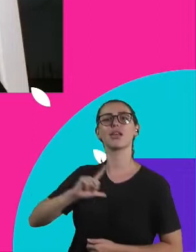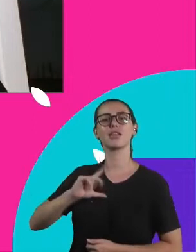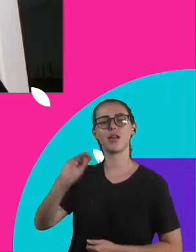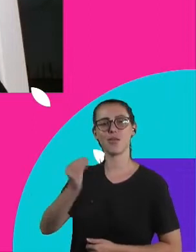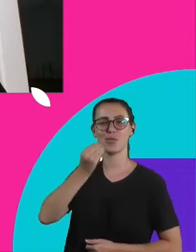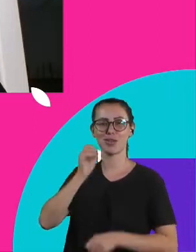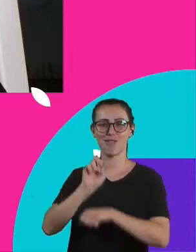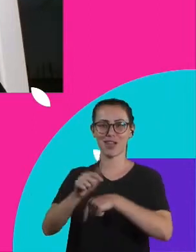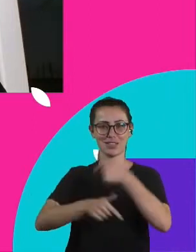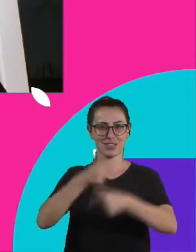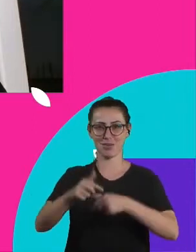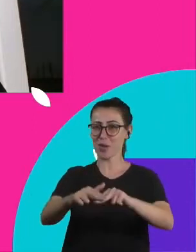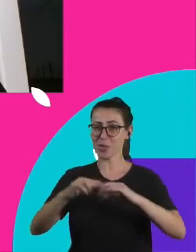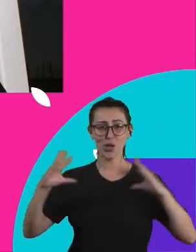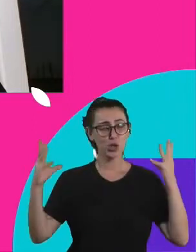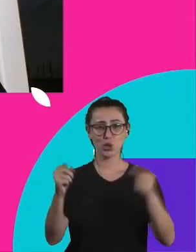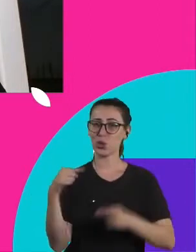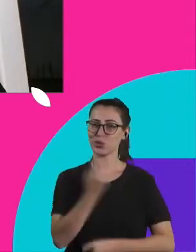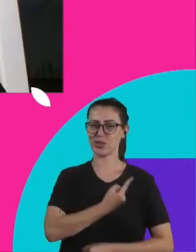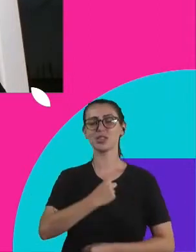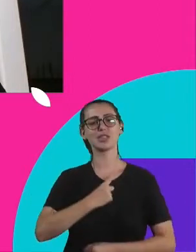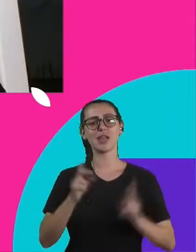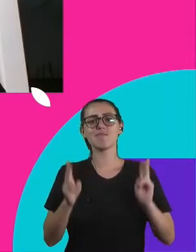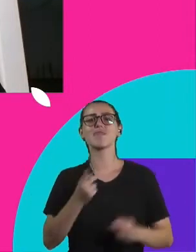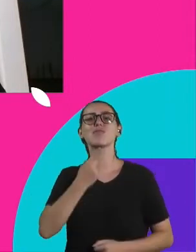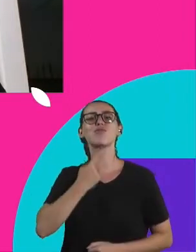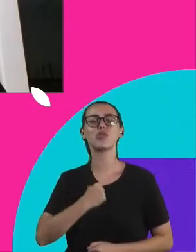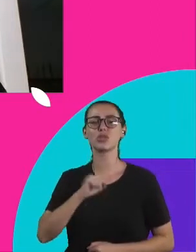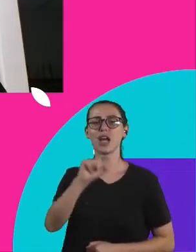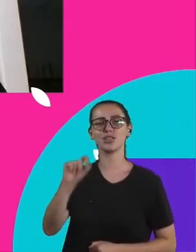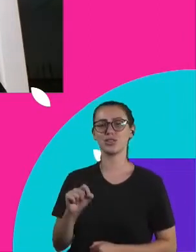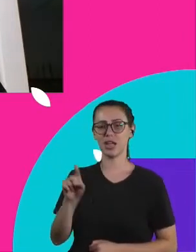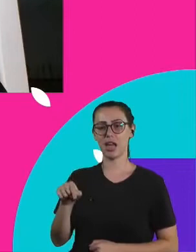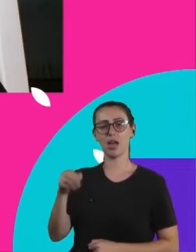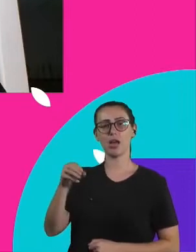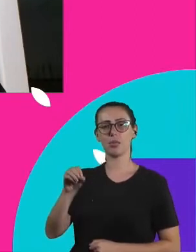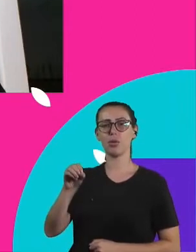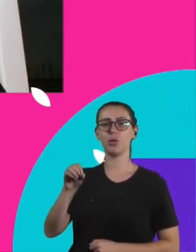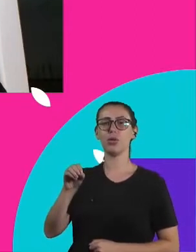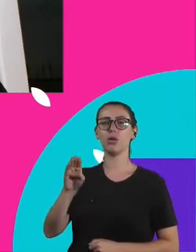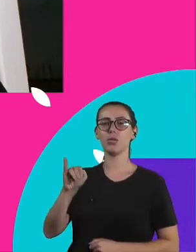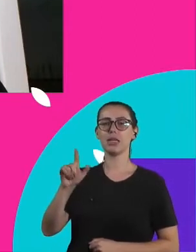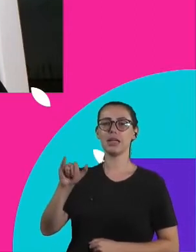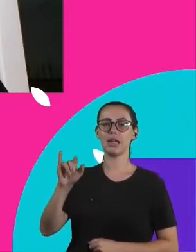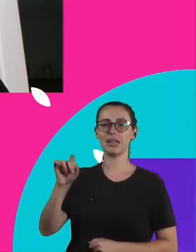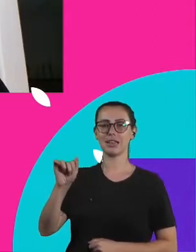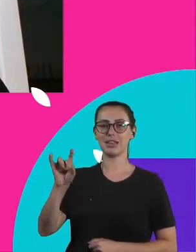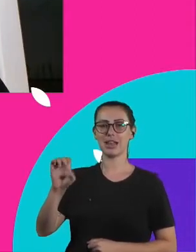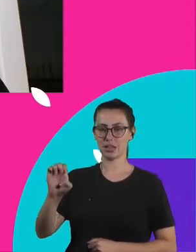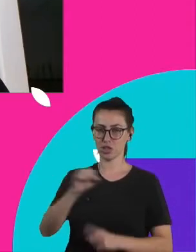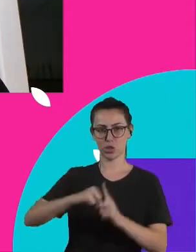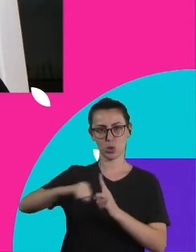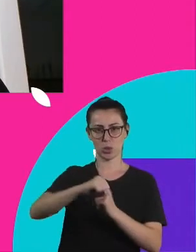caminhando para o mesmo desejo, que é a tal da mobilidade social. O fato é que eu